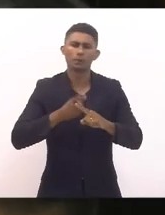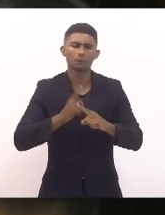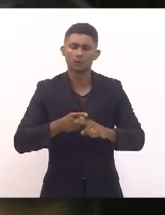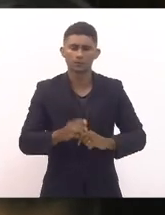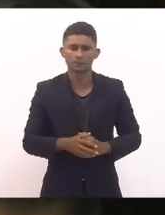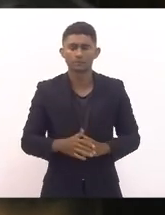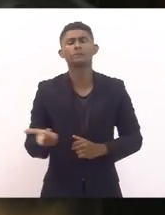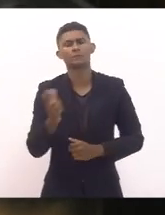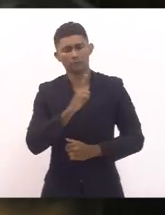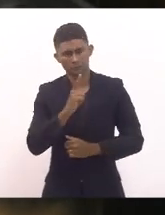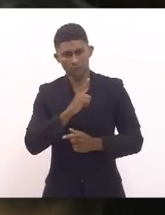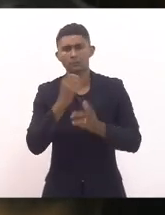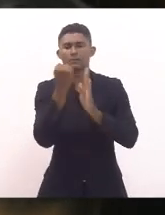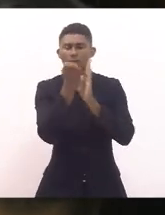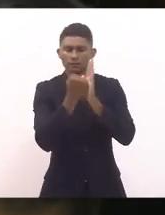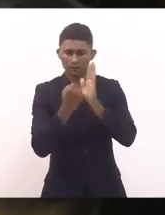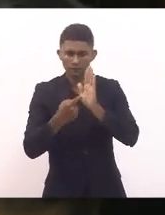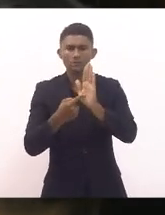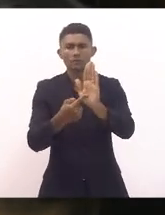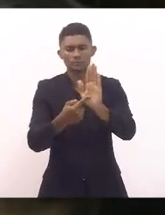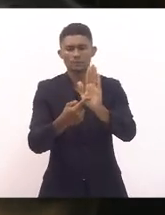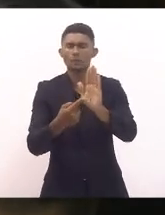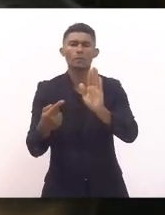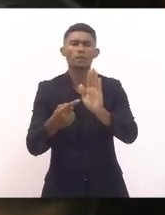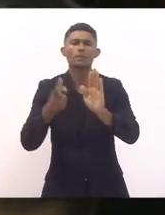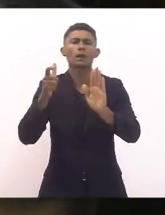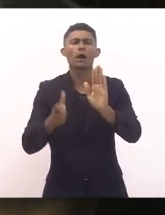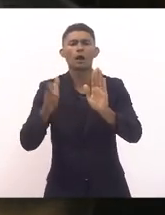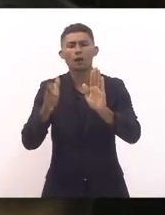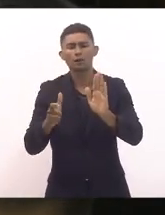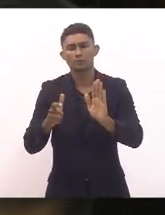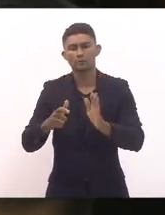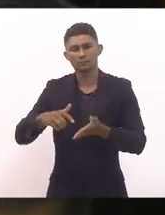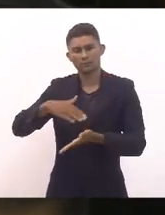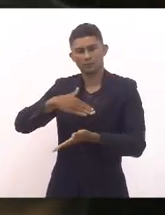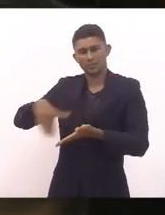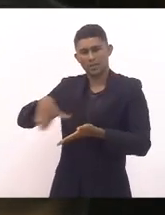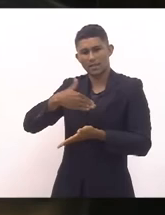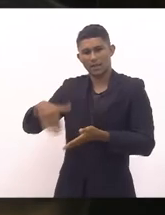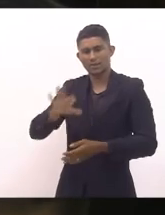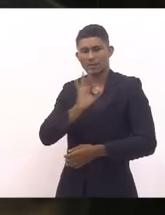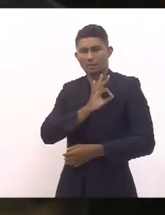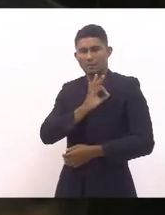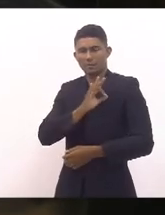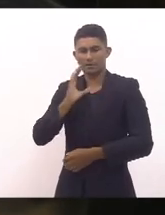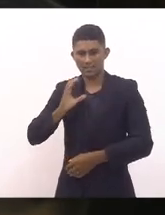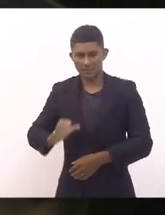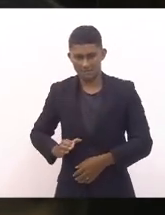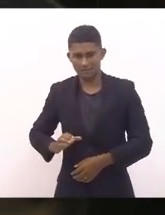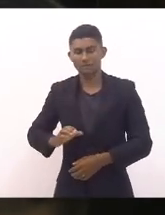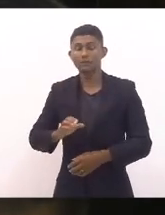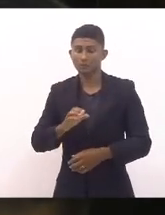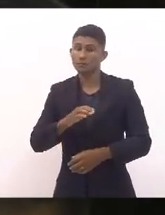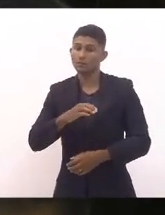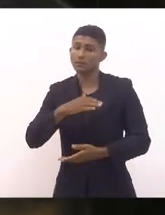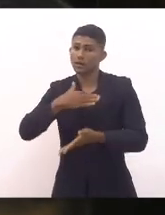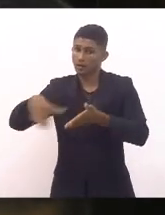um ofício que partiu da Secretaria de Polícia Civil, a Secretaria de